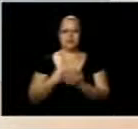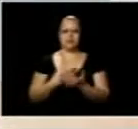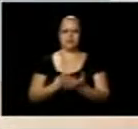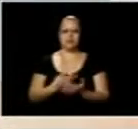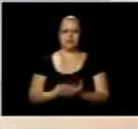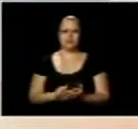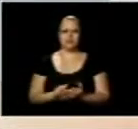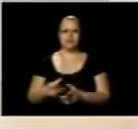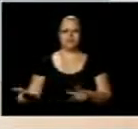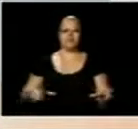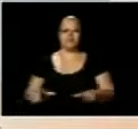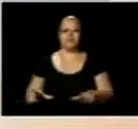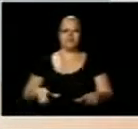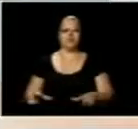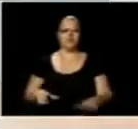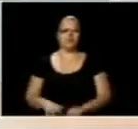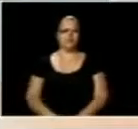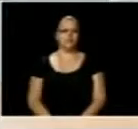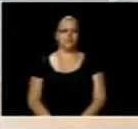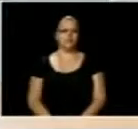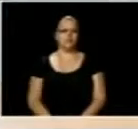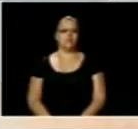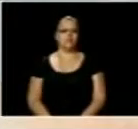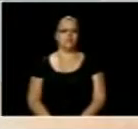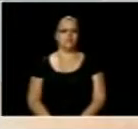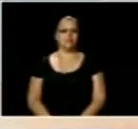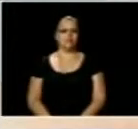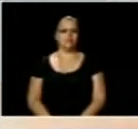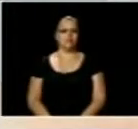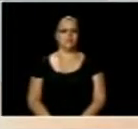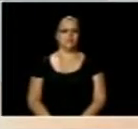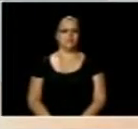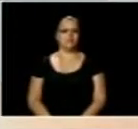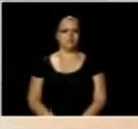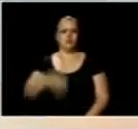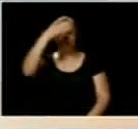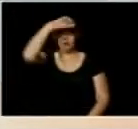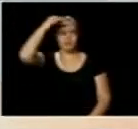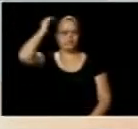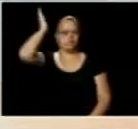Que são de Taubaté. Que conhecem os problemas da cidade.